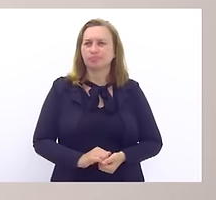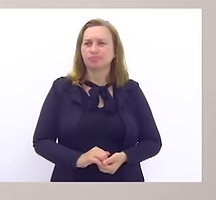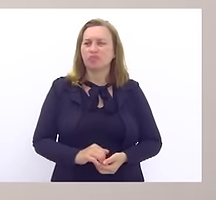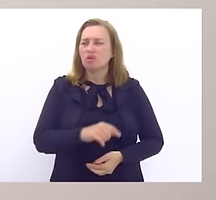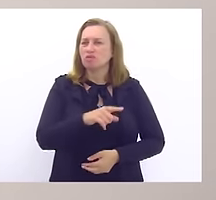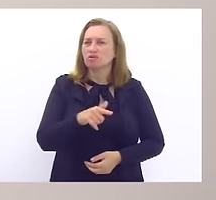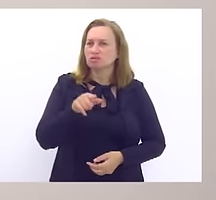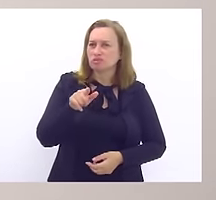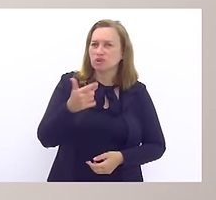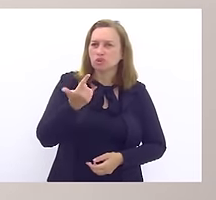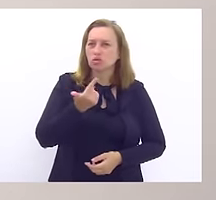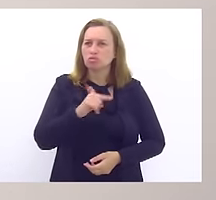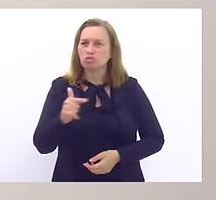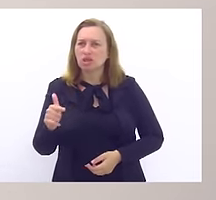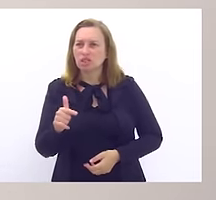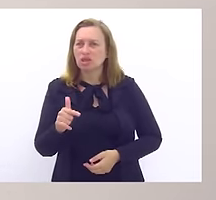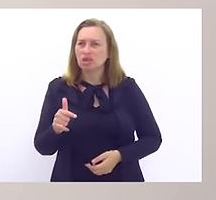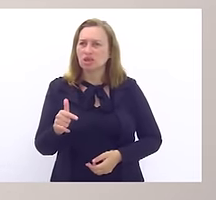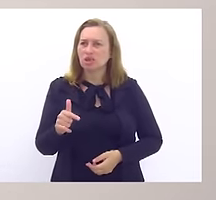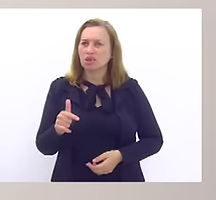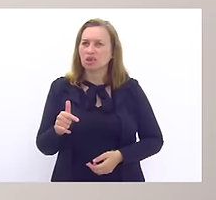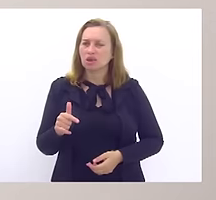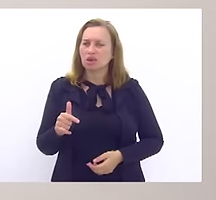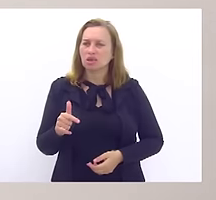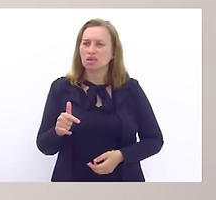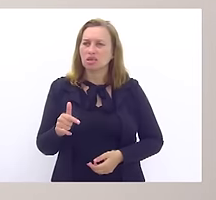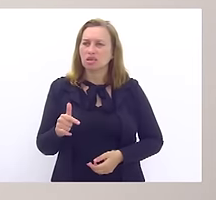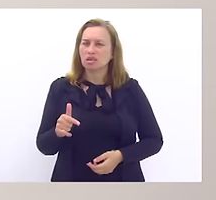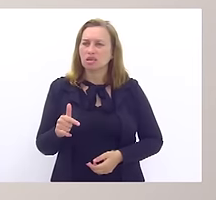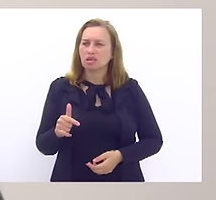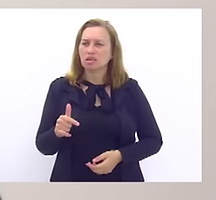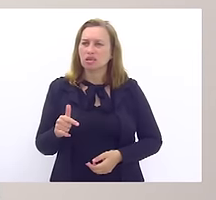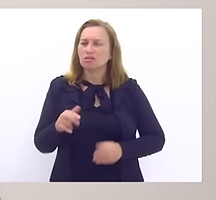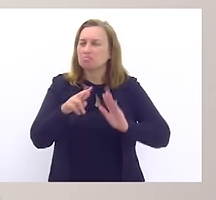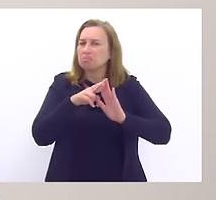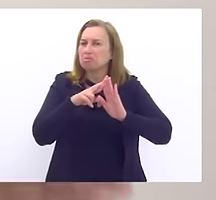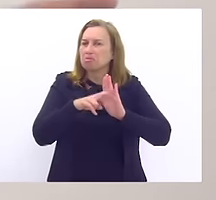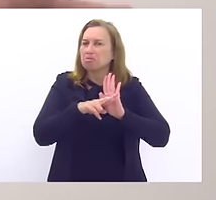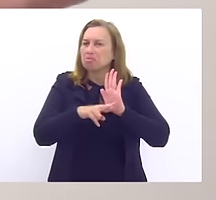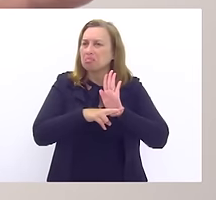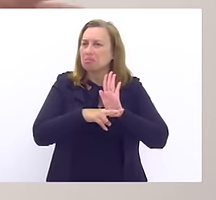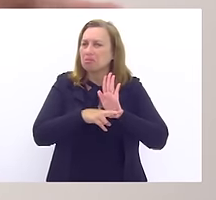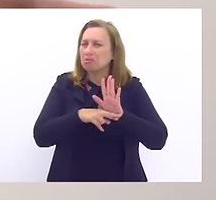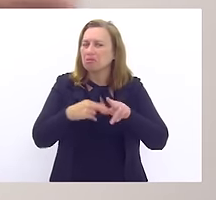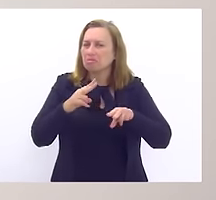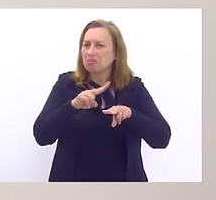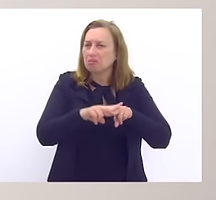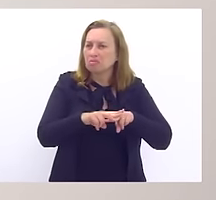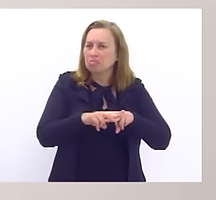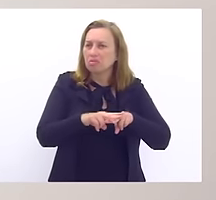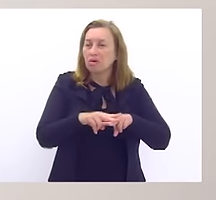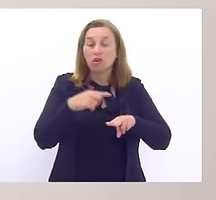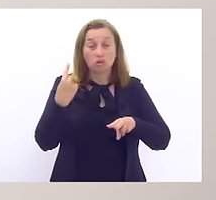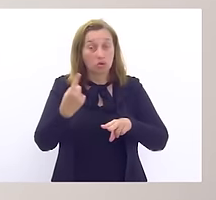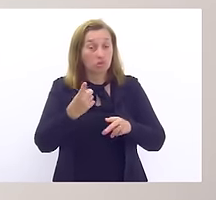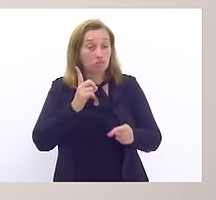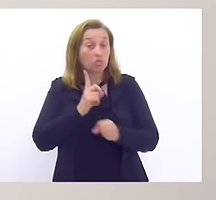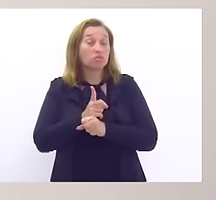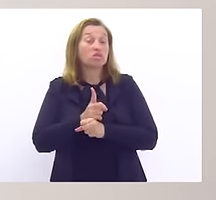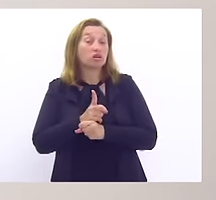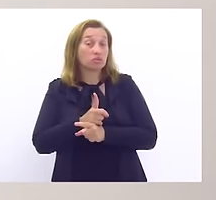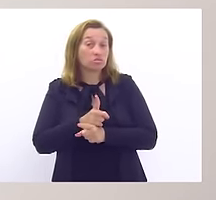você não tem parâmetros nas apreensões e nós encontramos isso